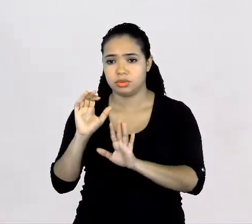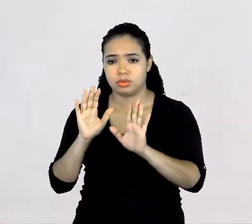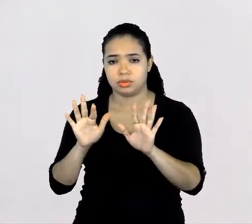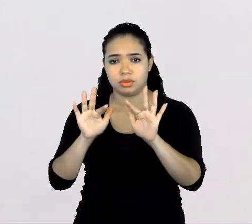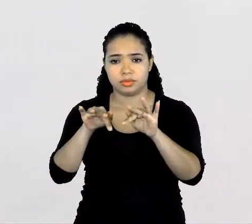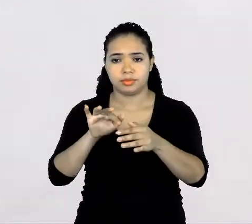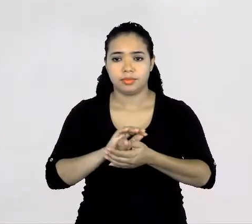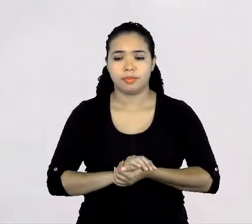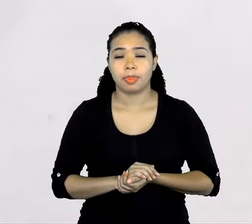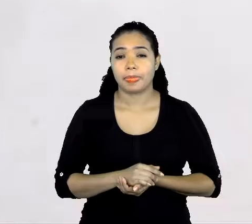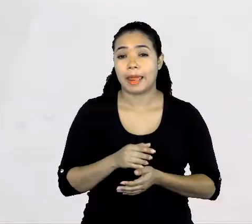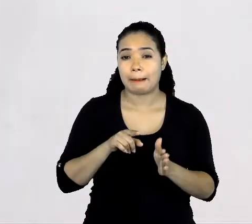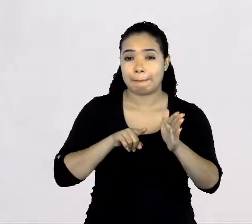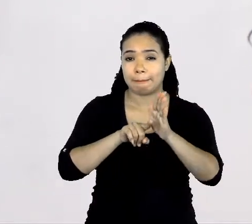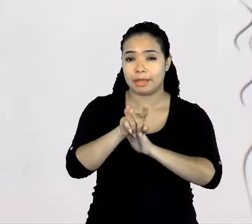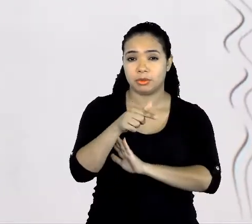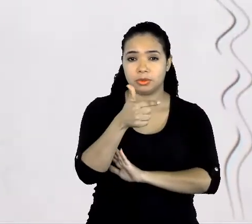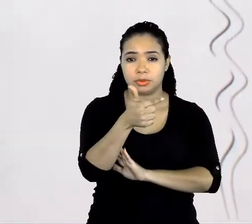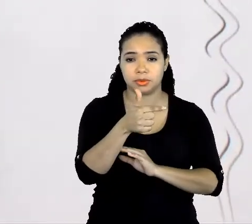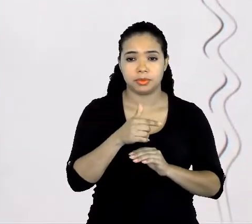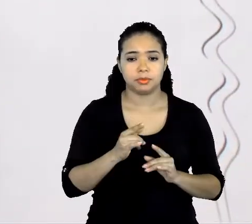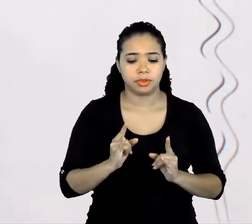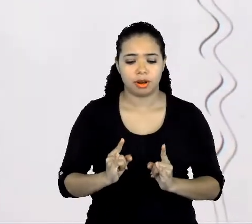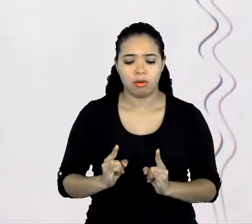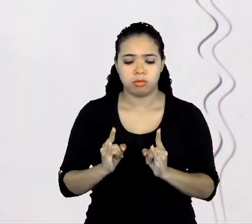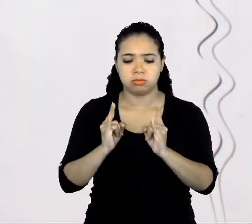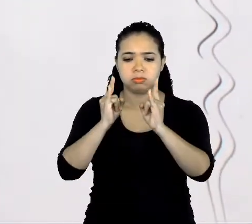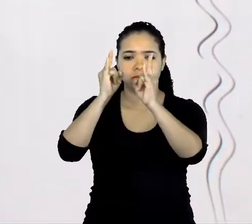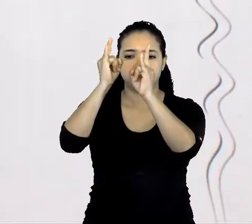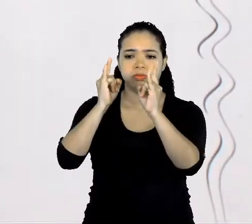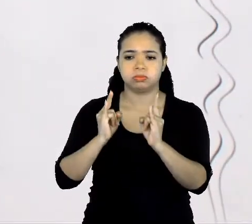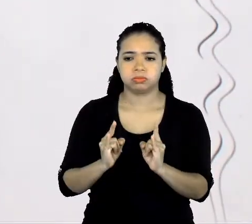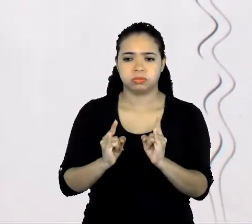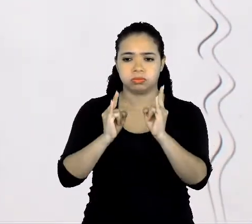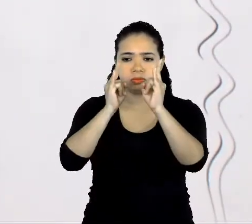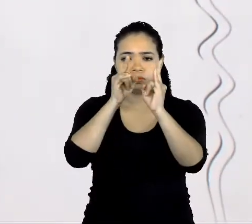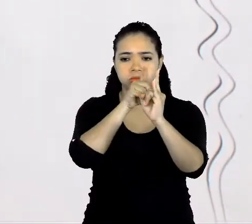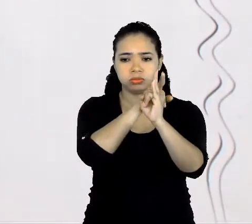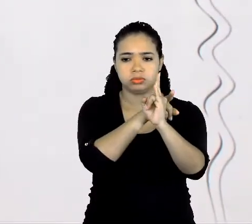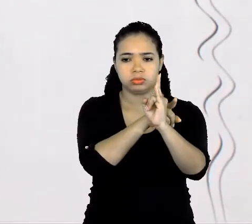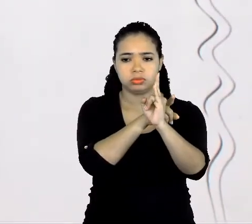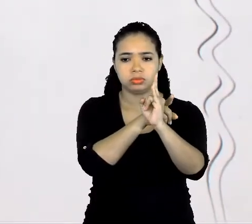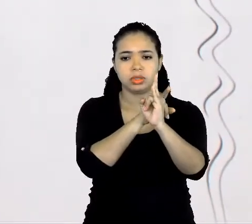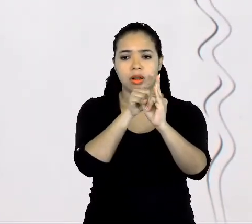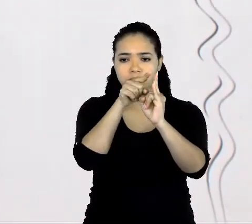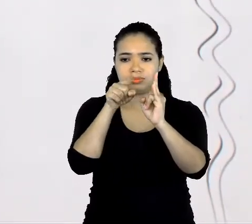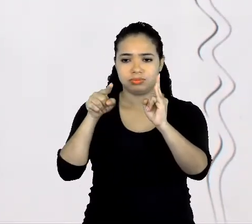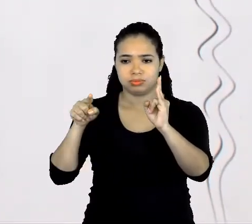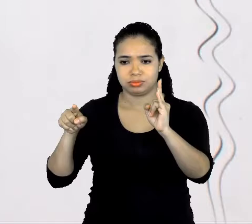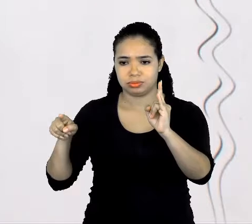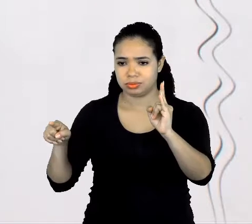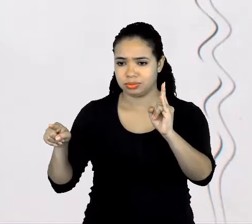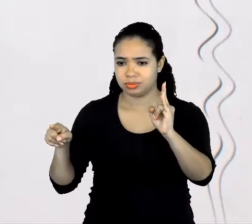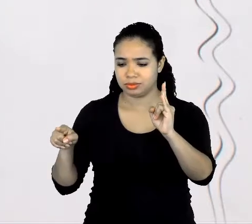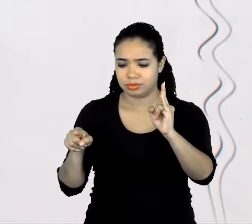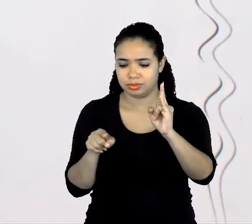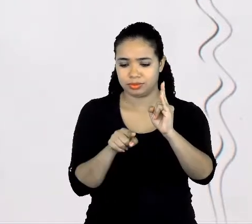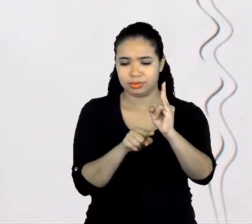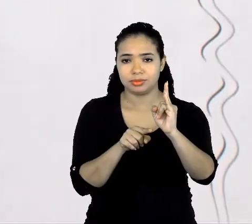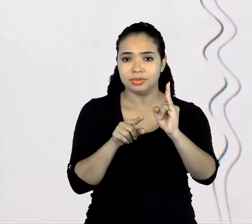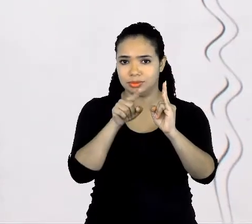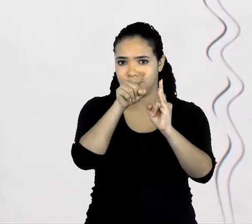né? Um segundo exemplo. Determine a altura do prédio da figura seguinte. Não é lá esses desenhos, isso aqui a gente costuma chamar só de esboço.